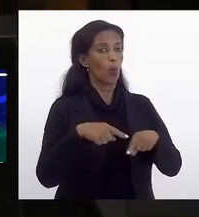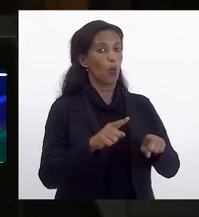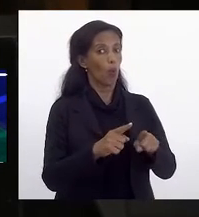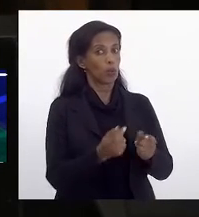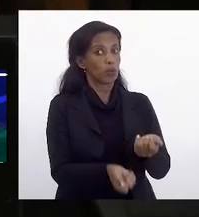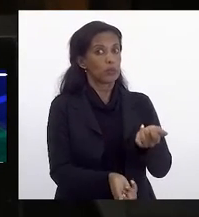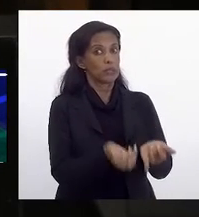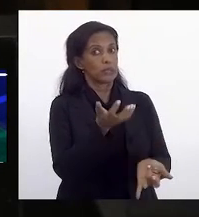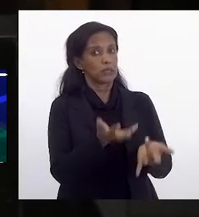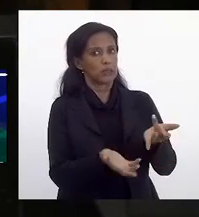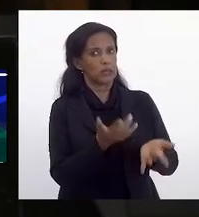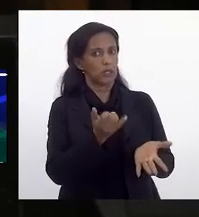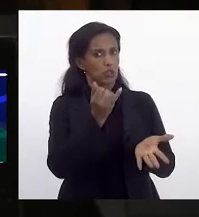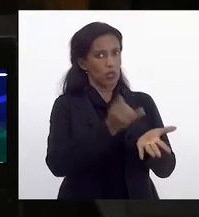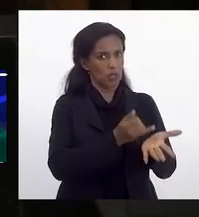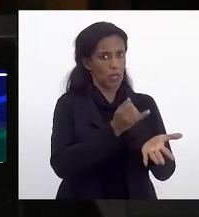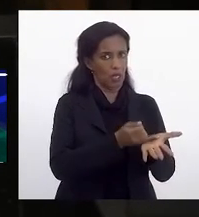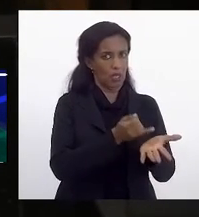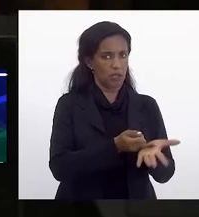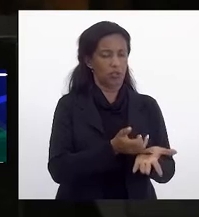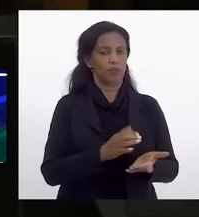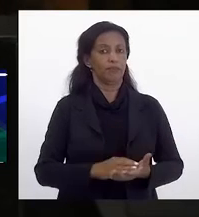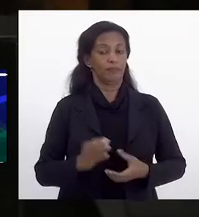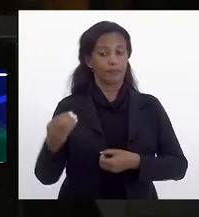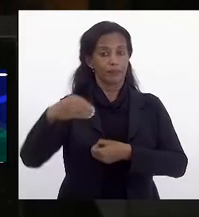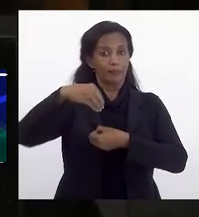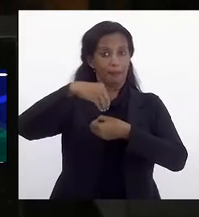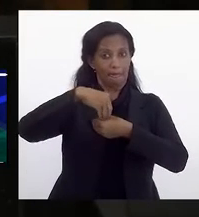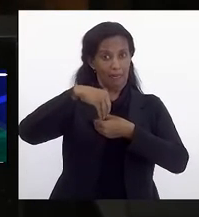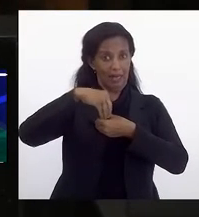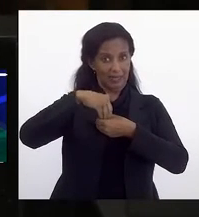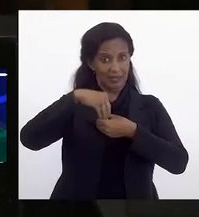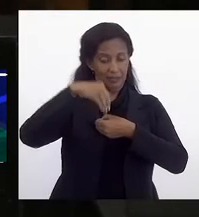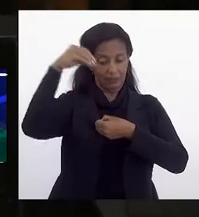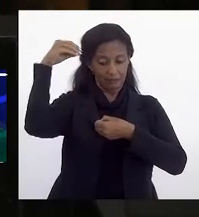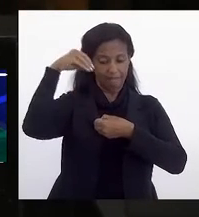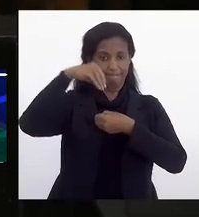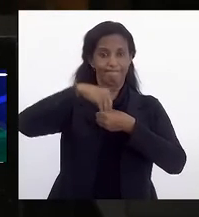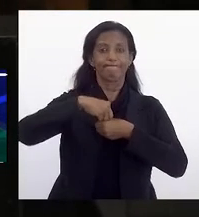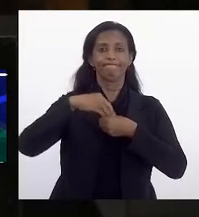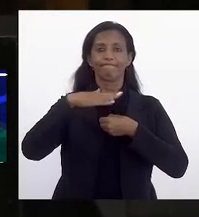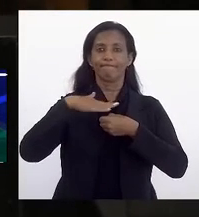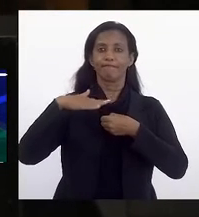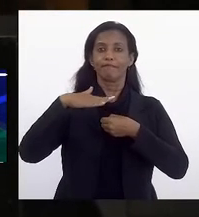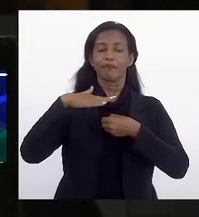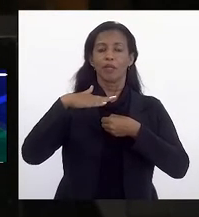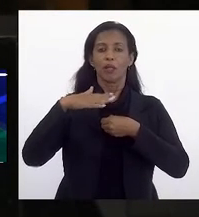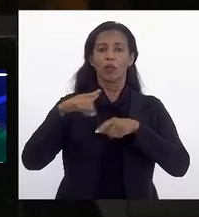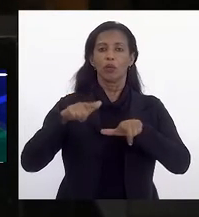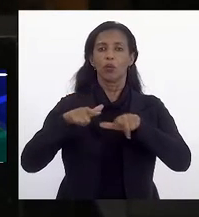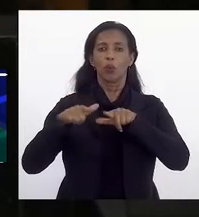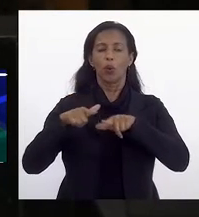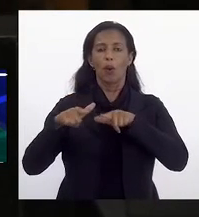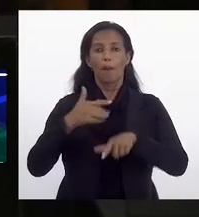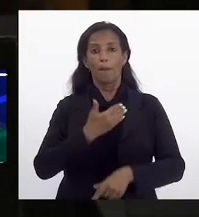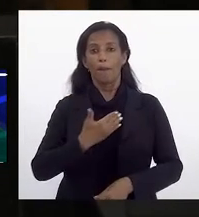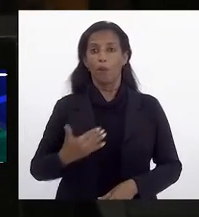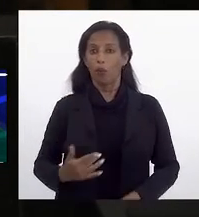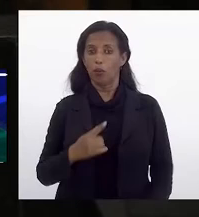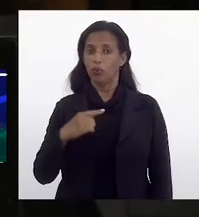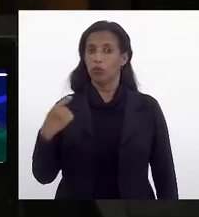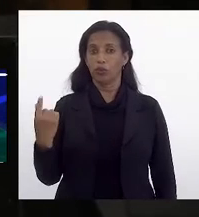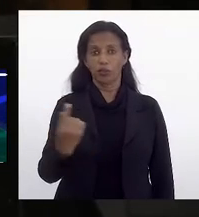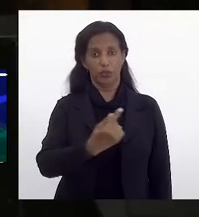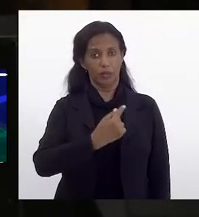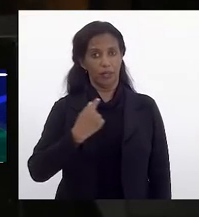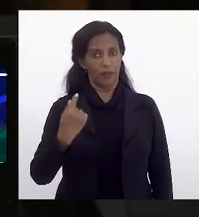um incêndio, que estaria dentro do campo dos serviços públicos em geral.